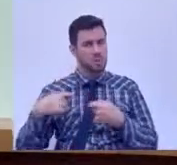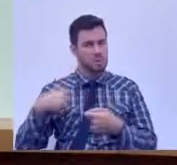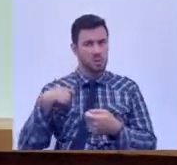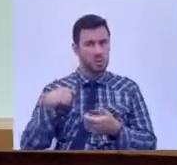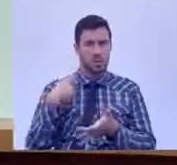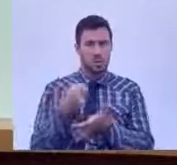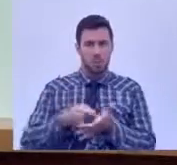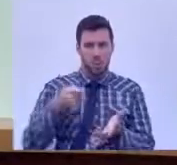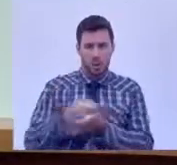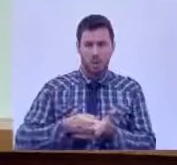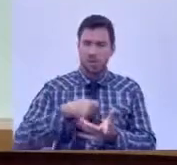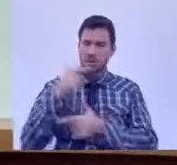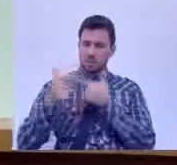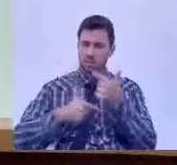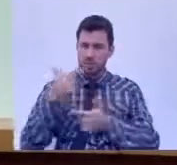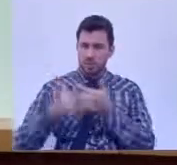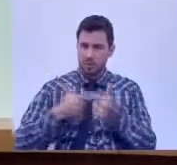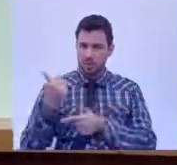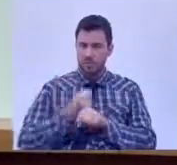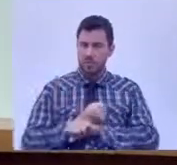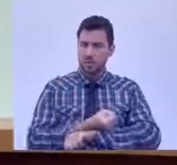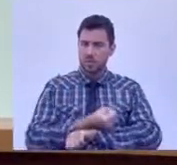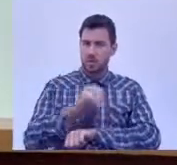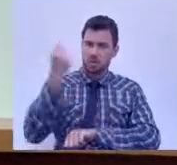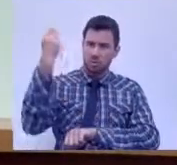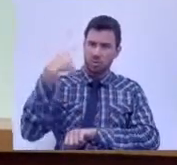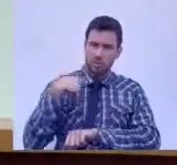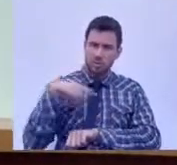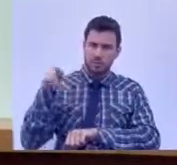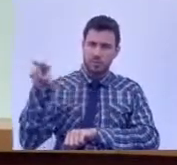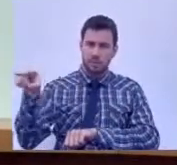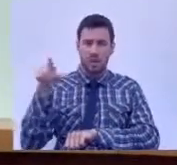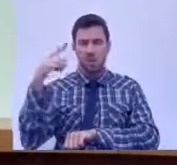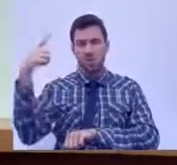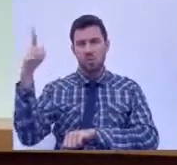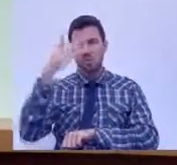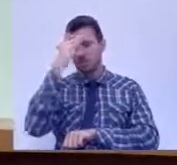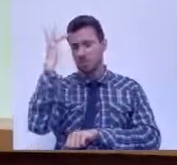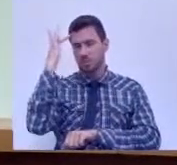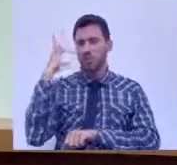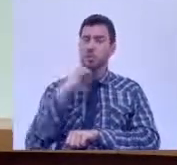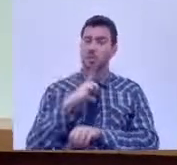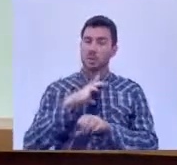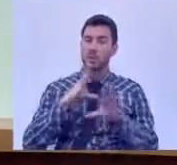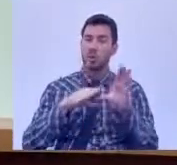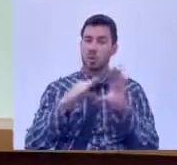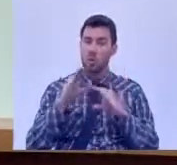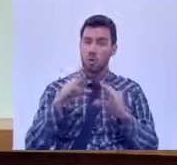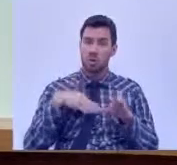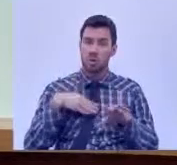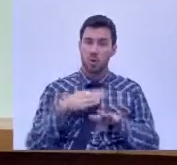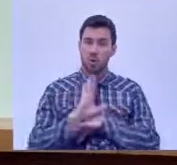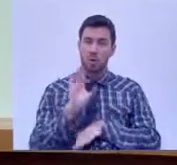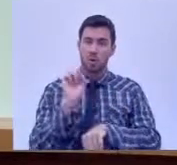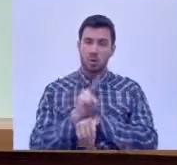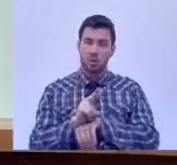dia e noite. E o amigo do rei, aquele que prestou concurso simplesmente para adentrar ao serviço público,